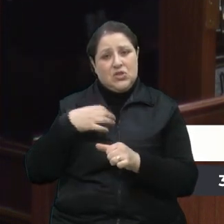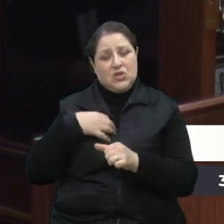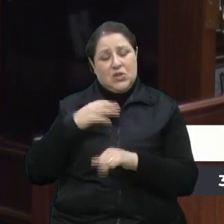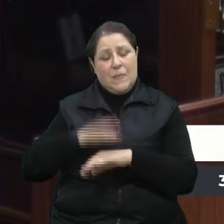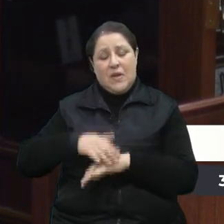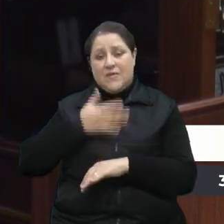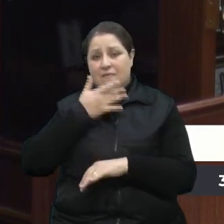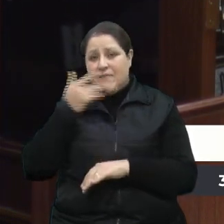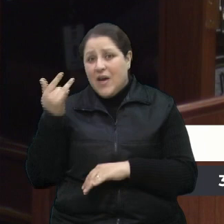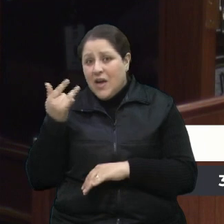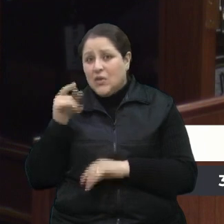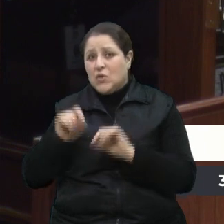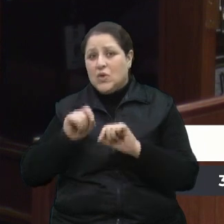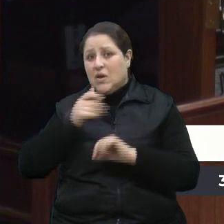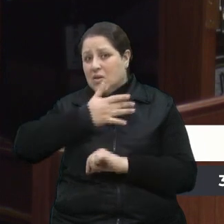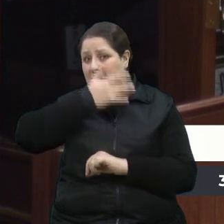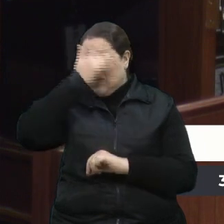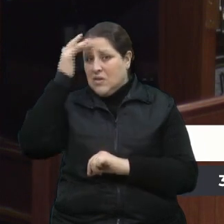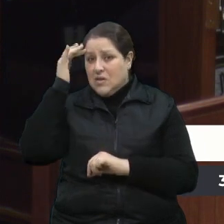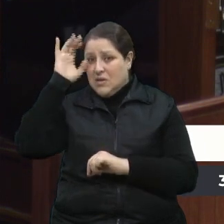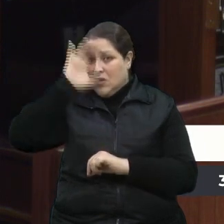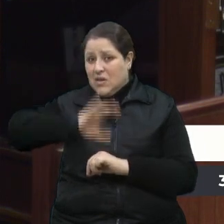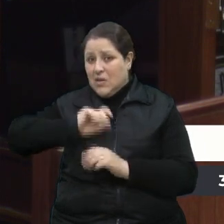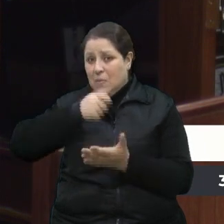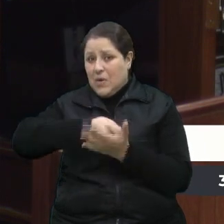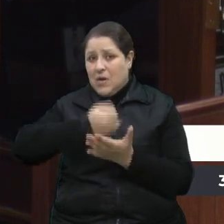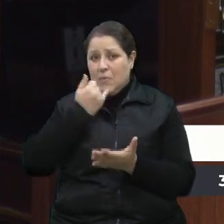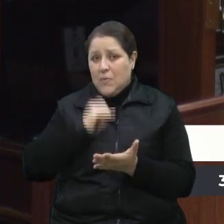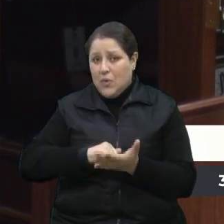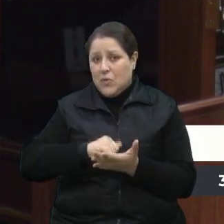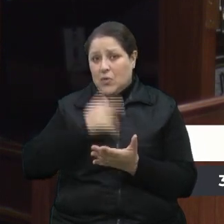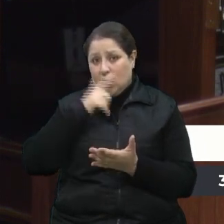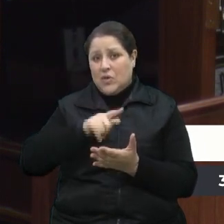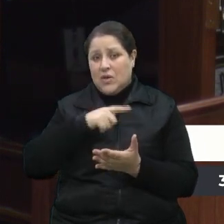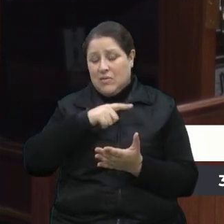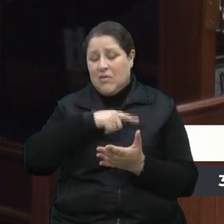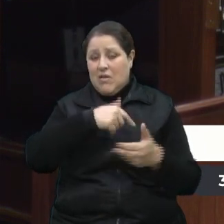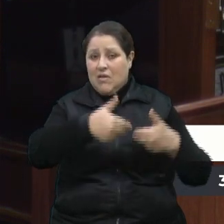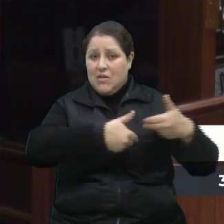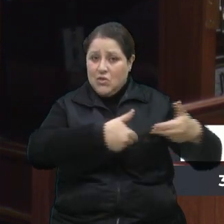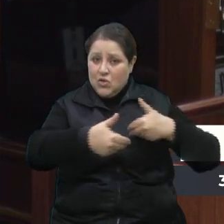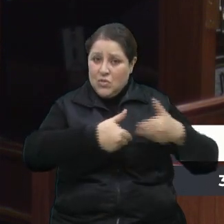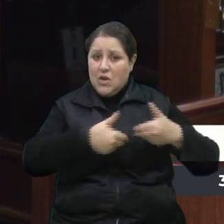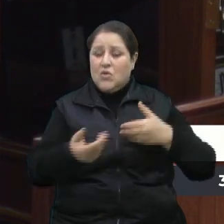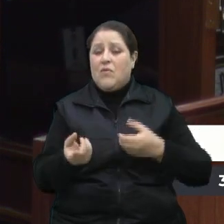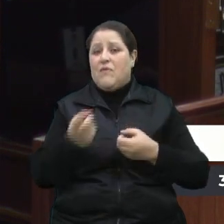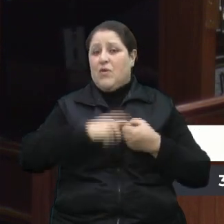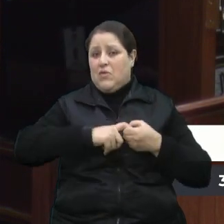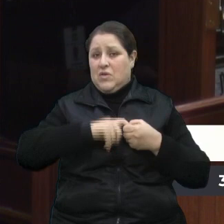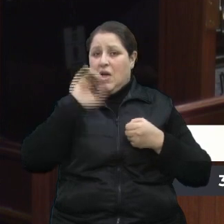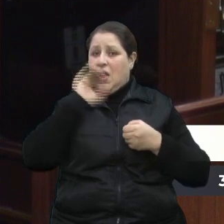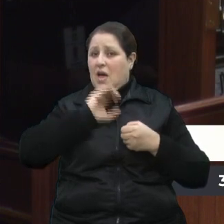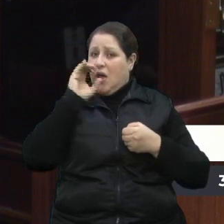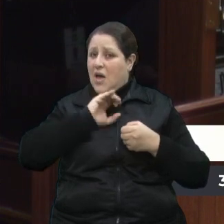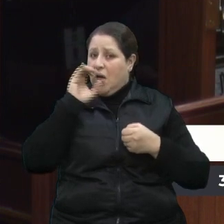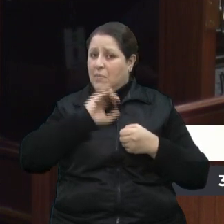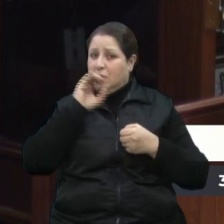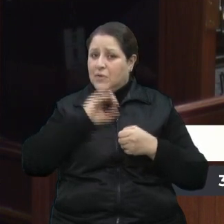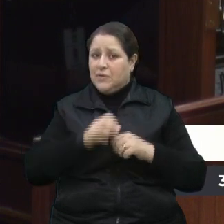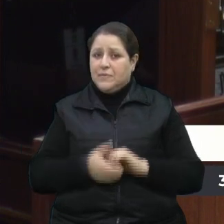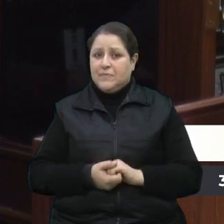facilitar que o cidadão que paga imposto possa ter o serviço de volta o mais breve tempo